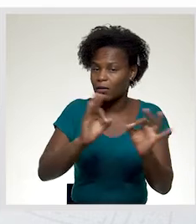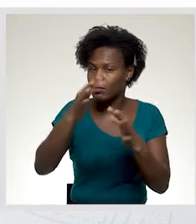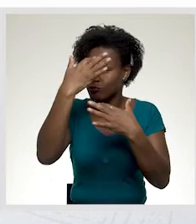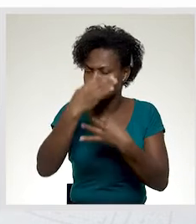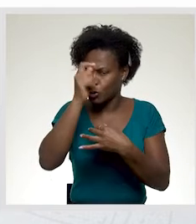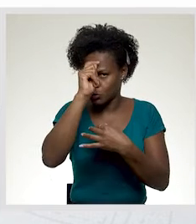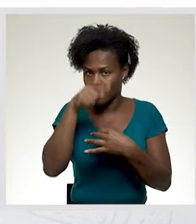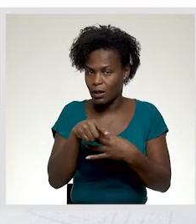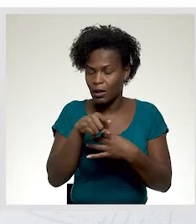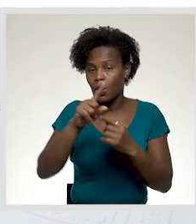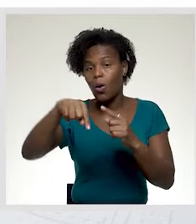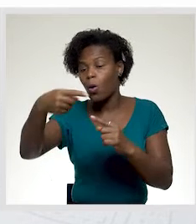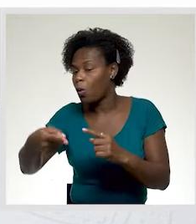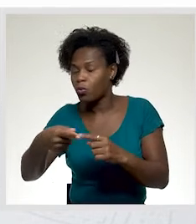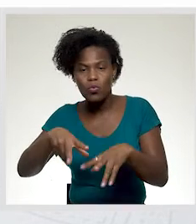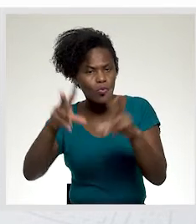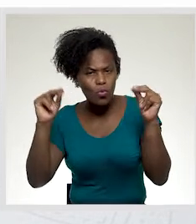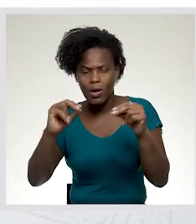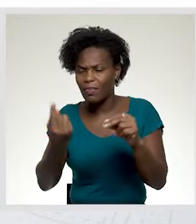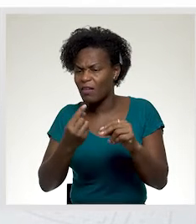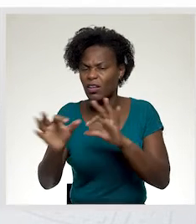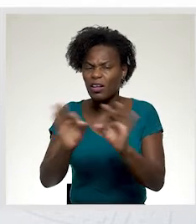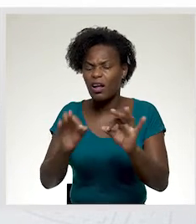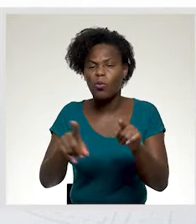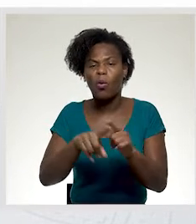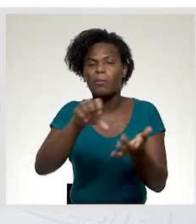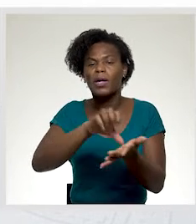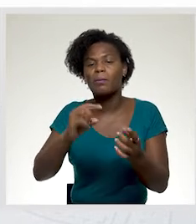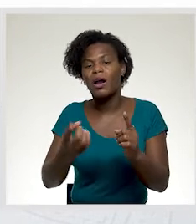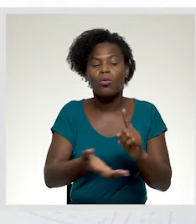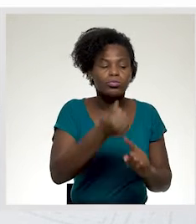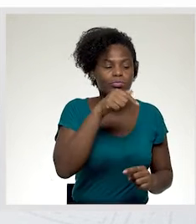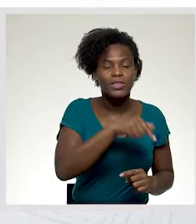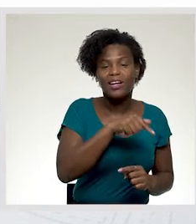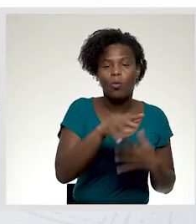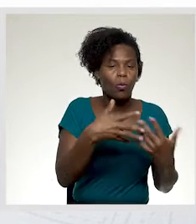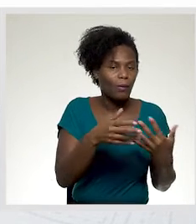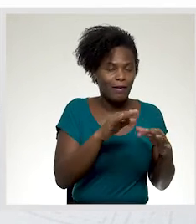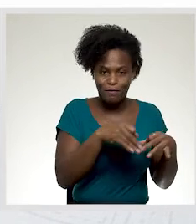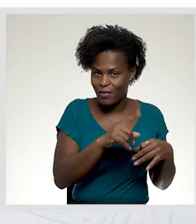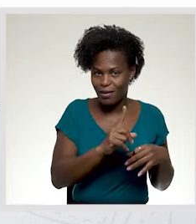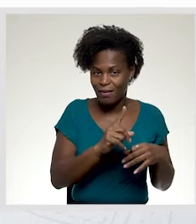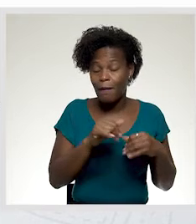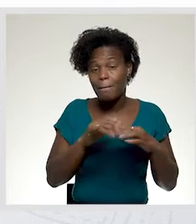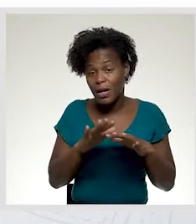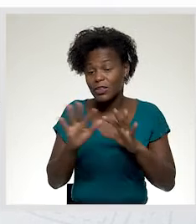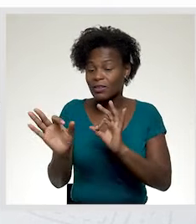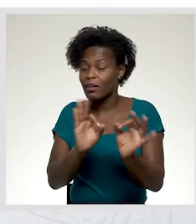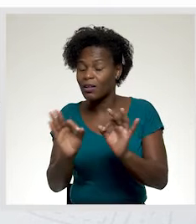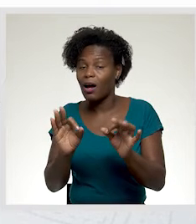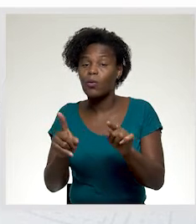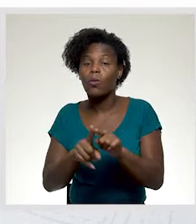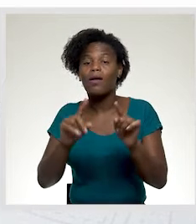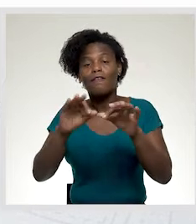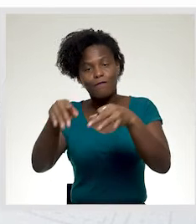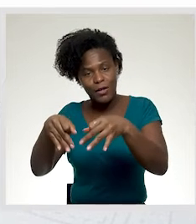ou seja, o outro jamais deve ser tratado como um meio para atingir qualquer fim, mas sim ser tratado como